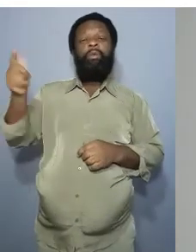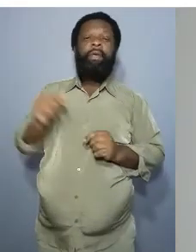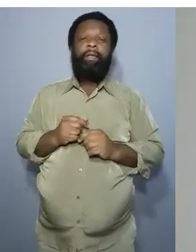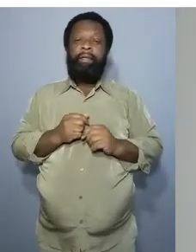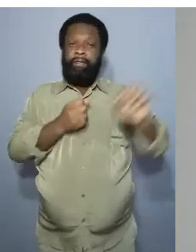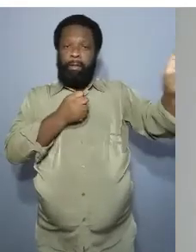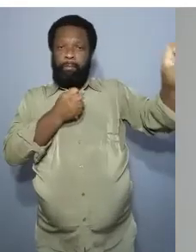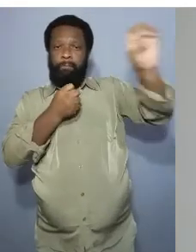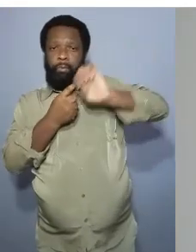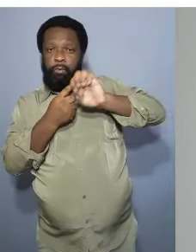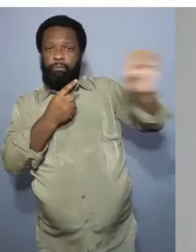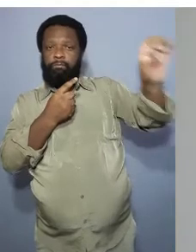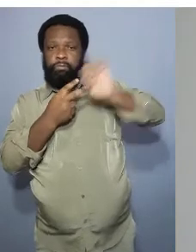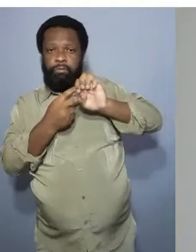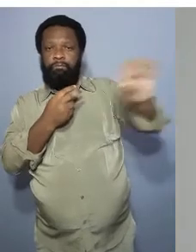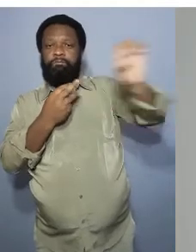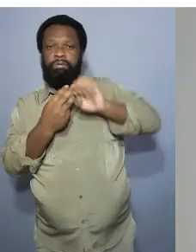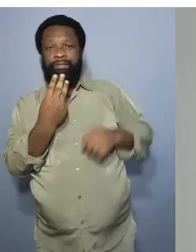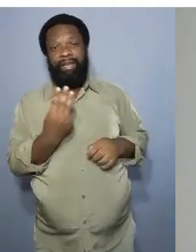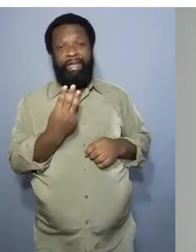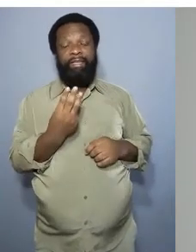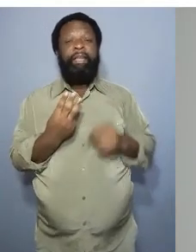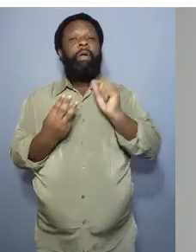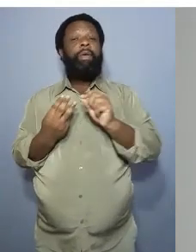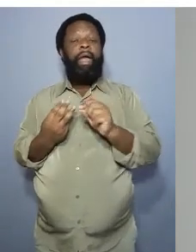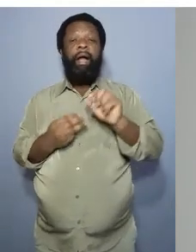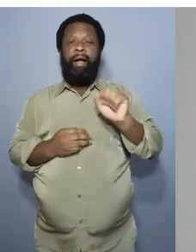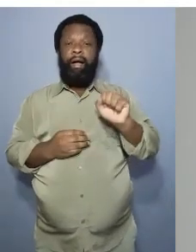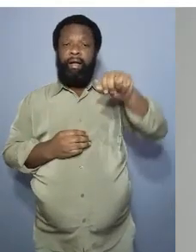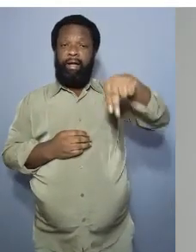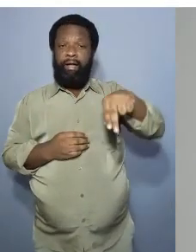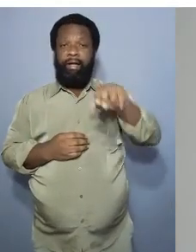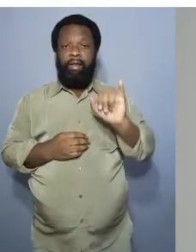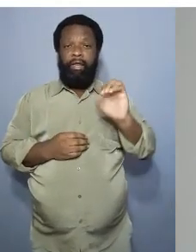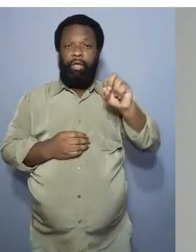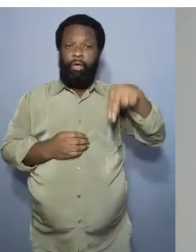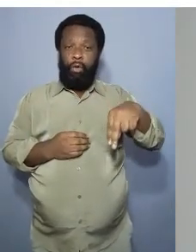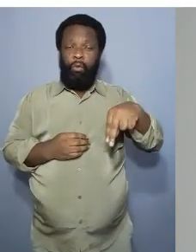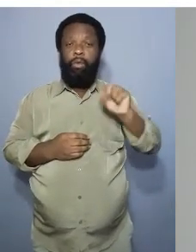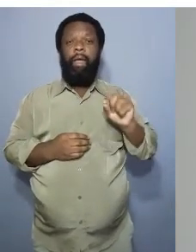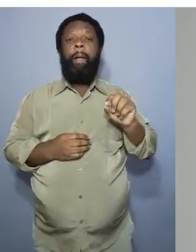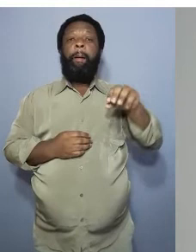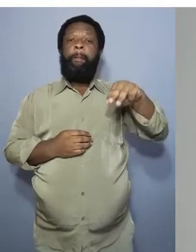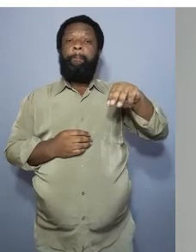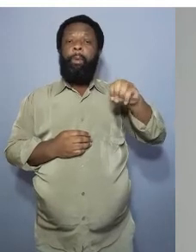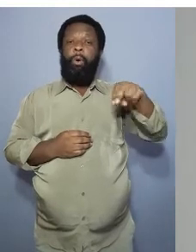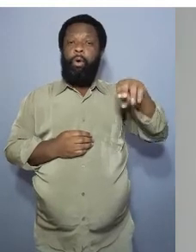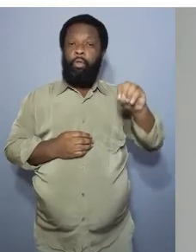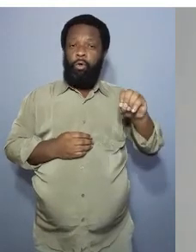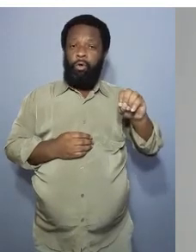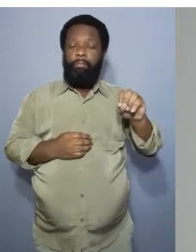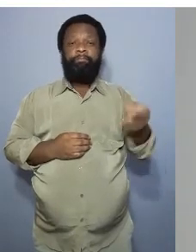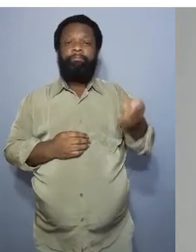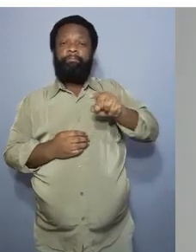ele ganhou 3 elétrons. Então, isso daqui é um ânion monovalente. Isso daqui é um ânion